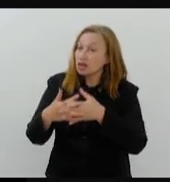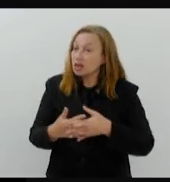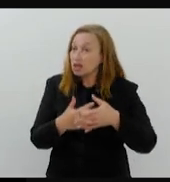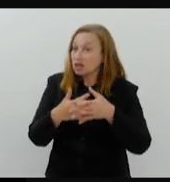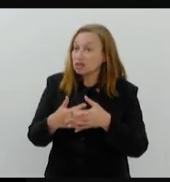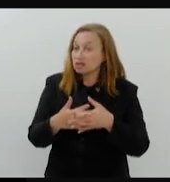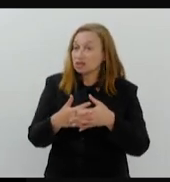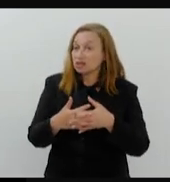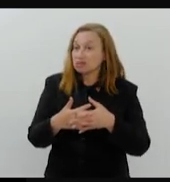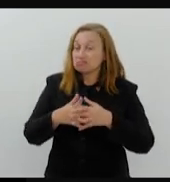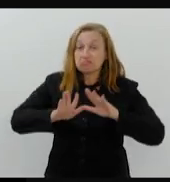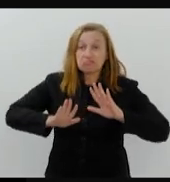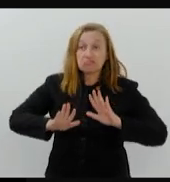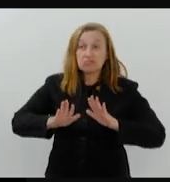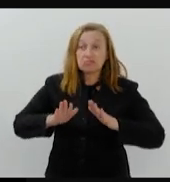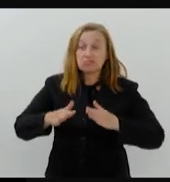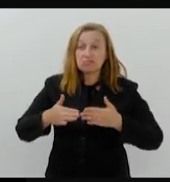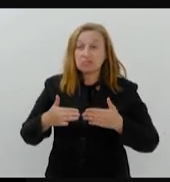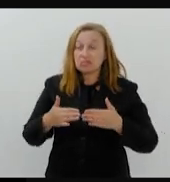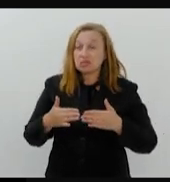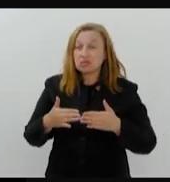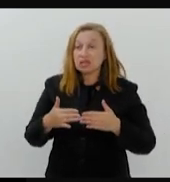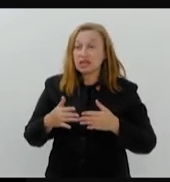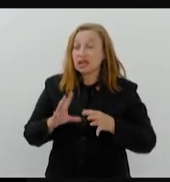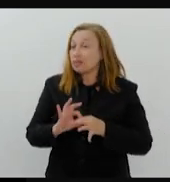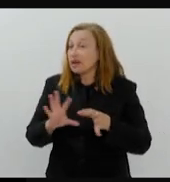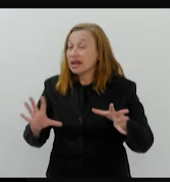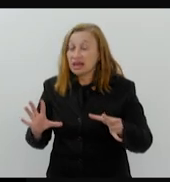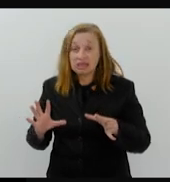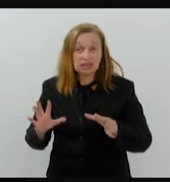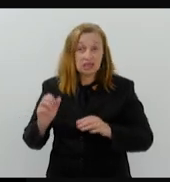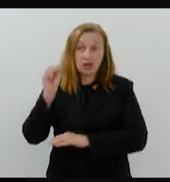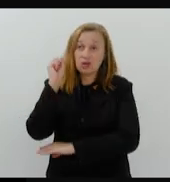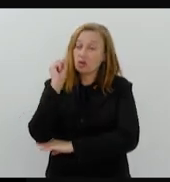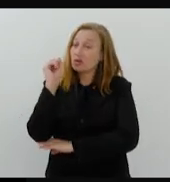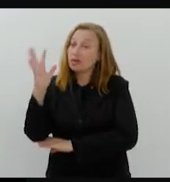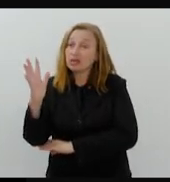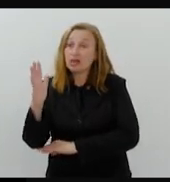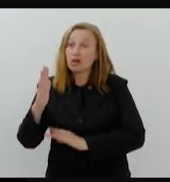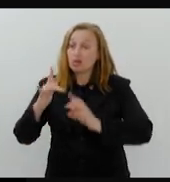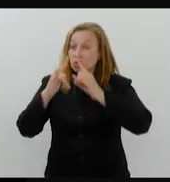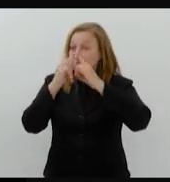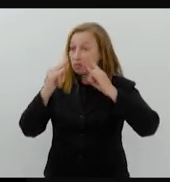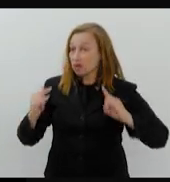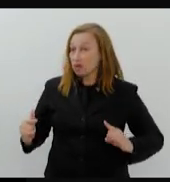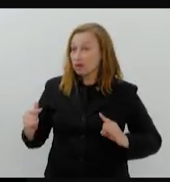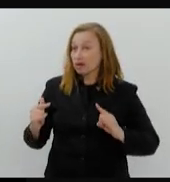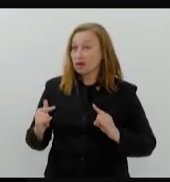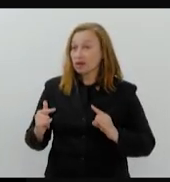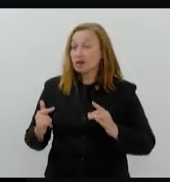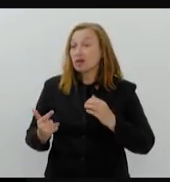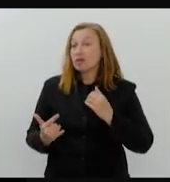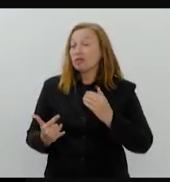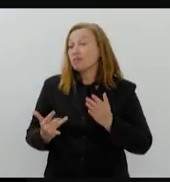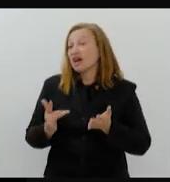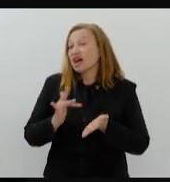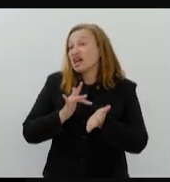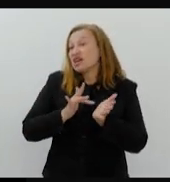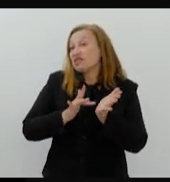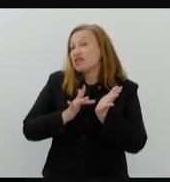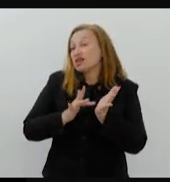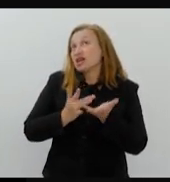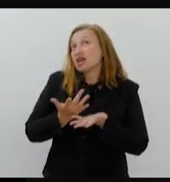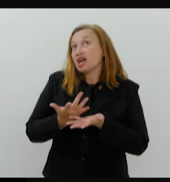sem licença ambiental para estar atuando, montou barraca para enganar a nossa população no que